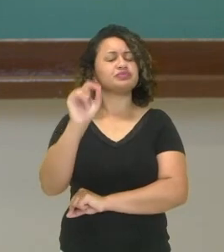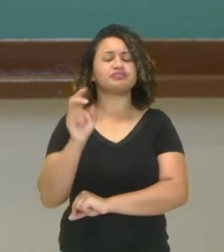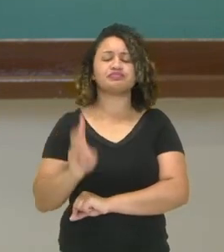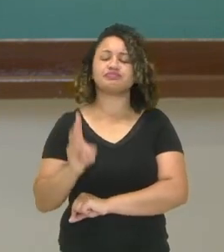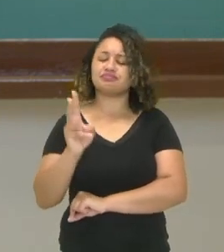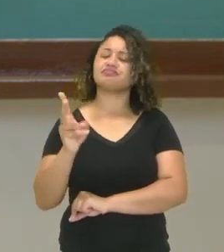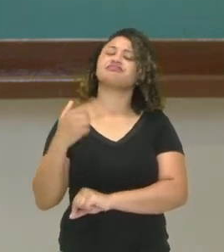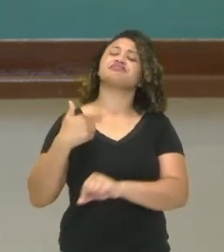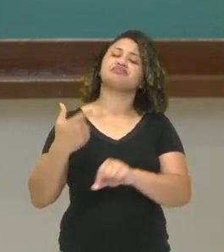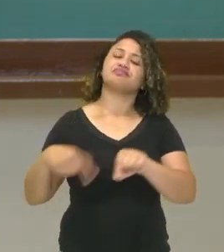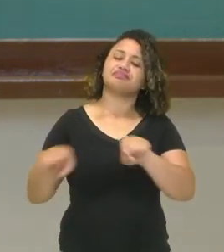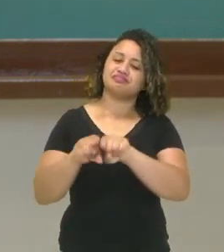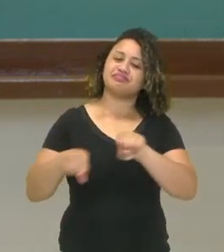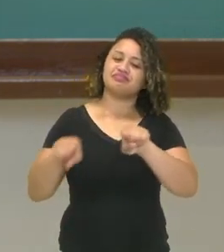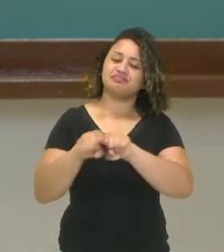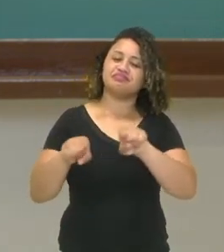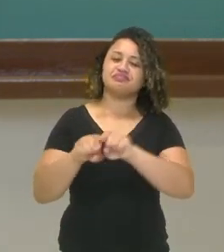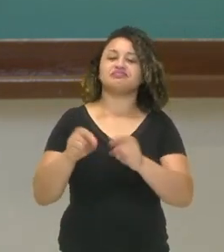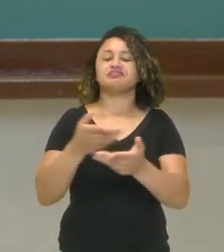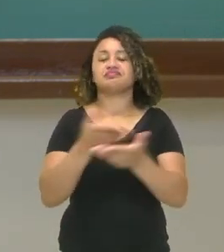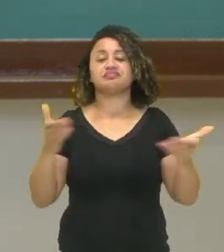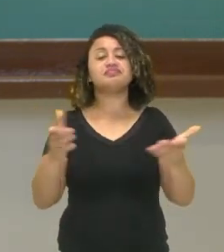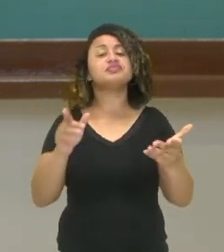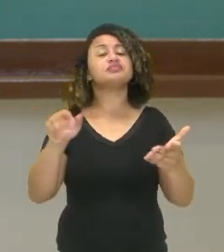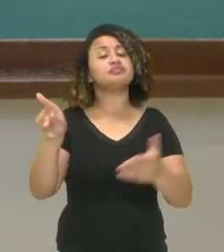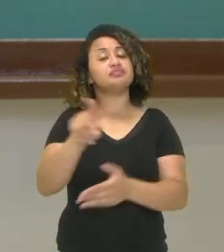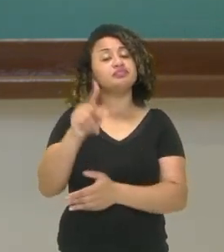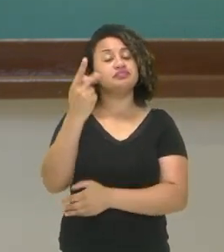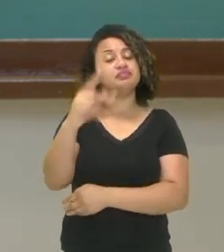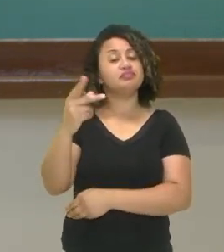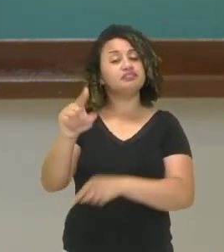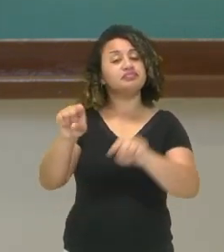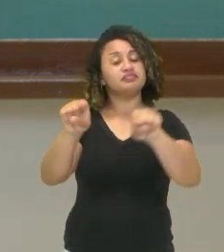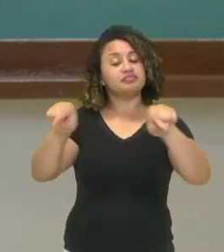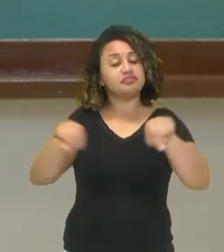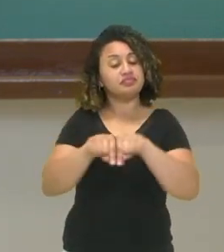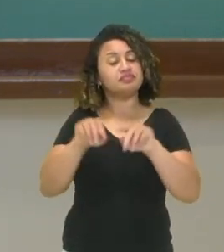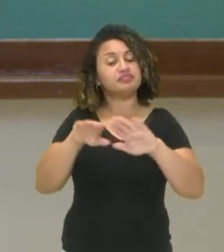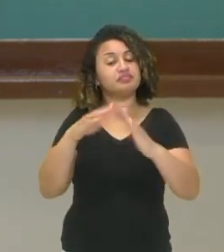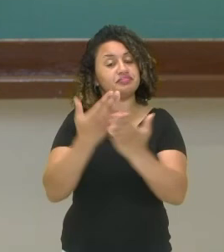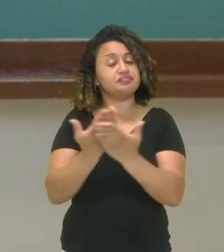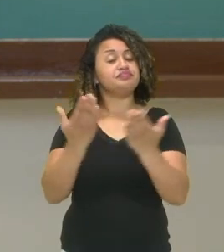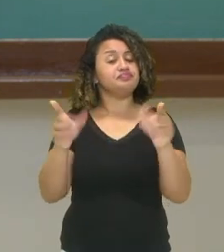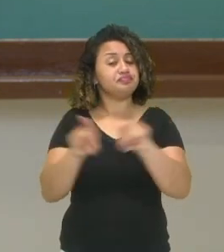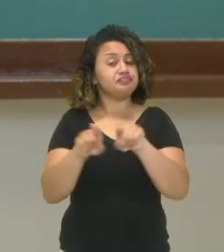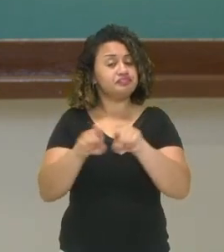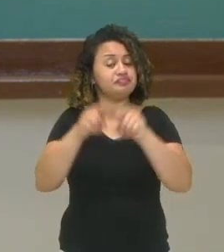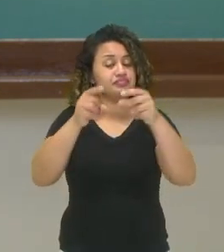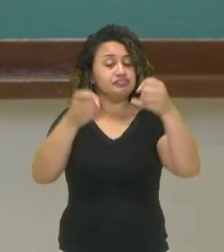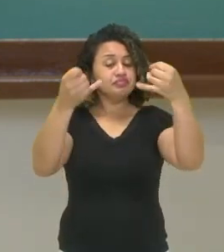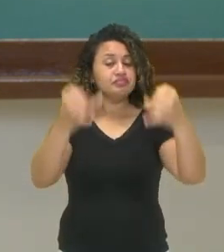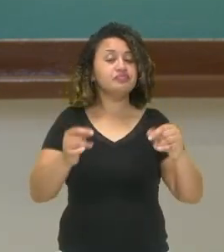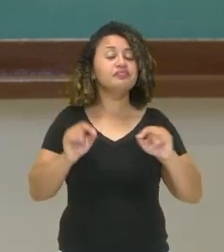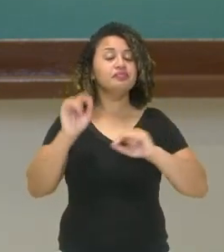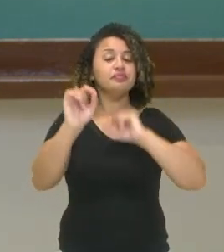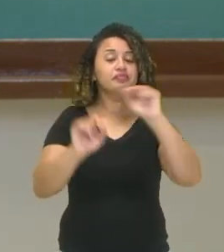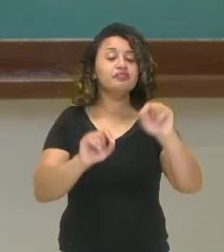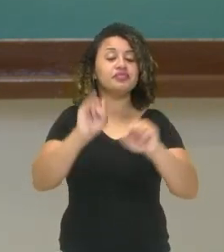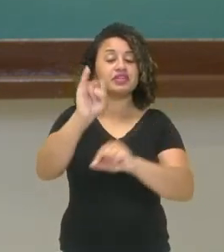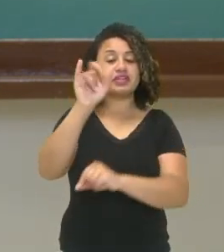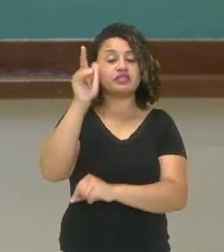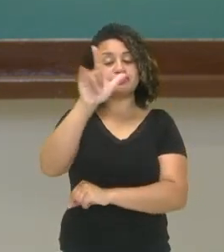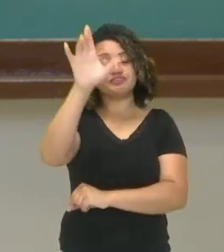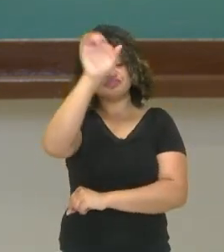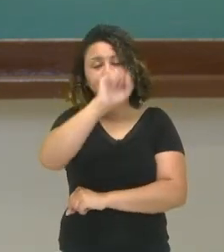sempre em todos os vídeos e tenho certeza que o professor, a professora de vocês desse ano e dos anos anteriores falavam a mesma coisa. Se a gente aprende